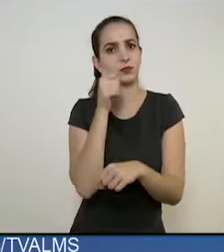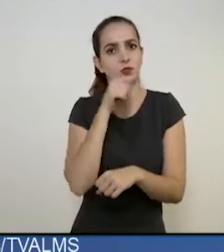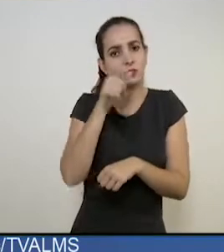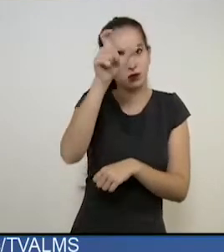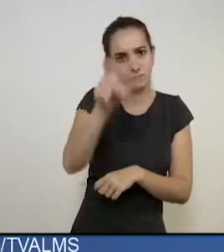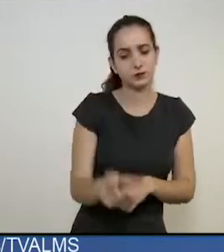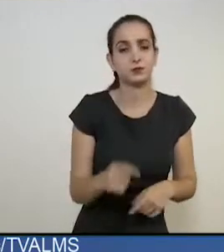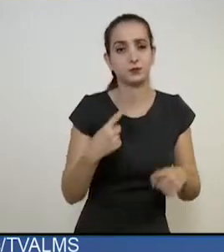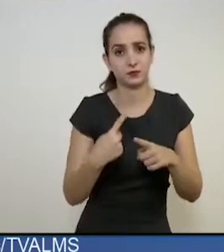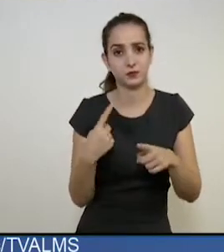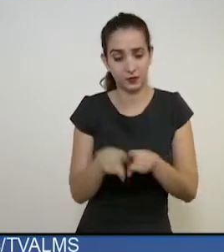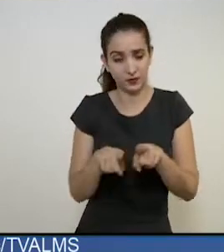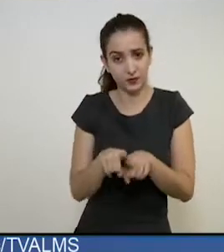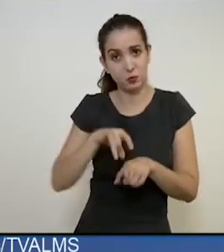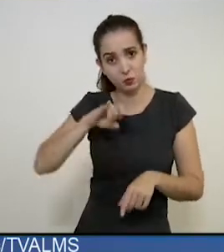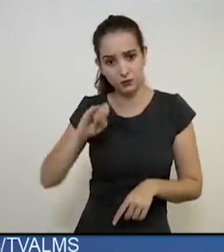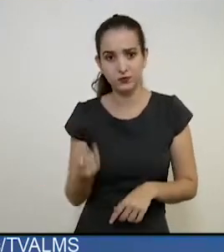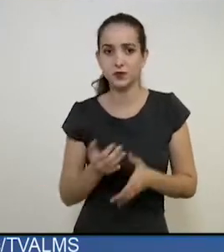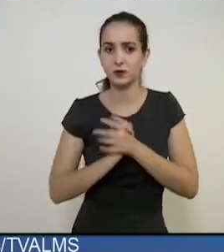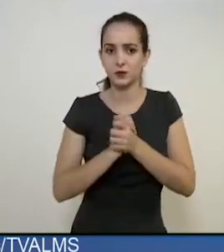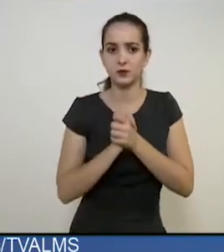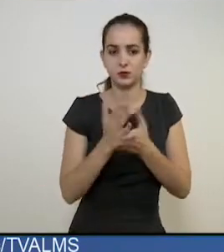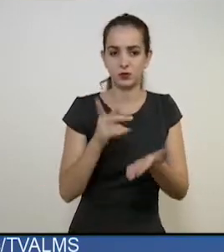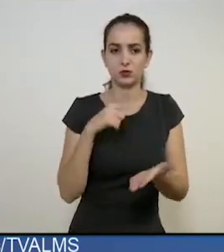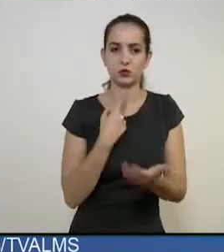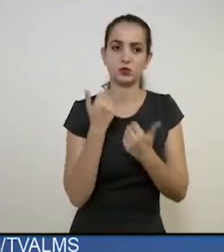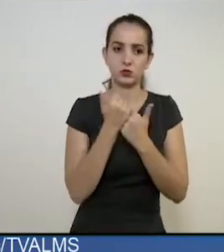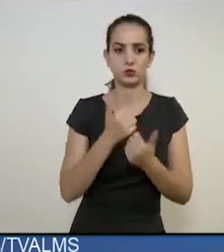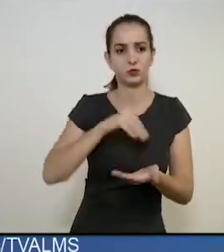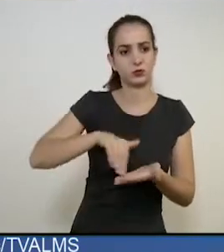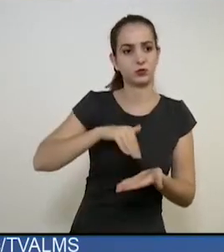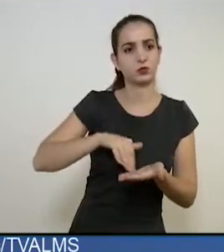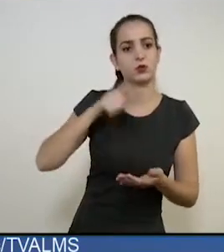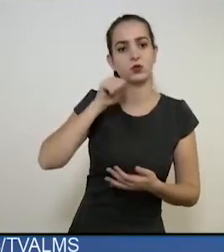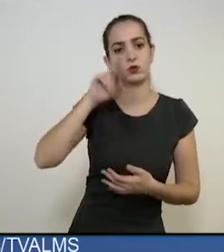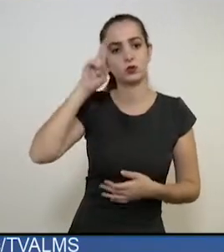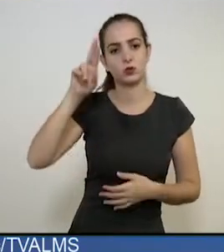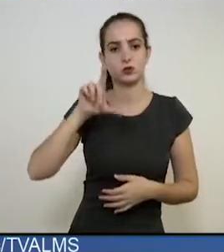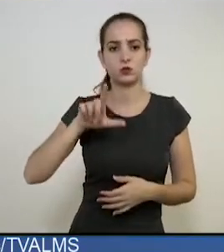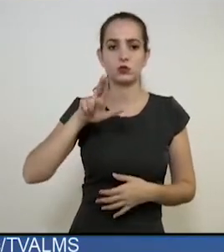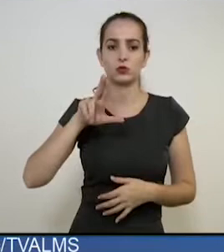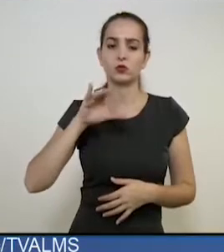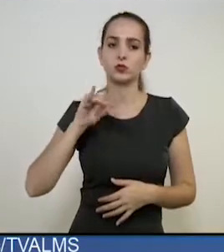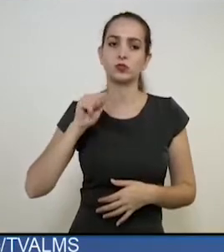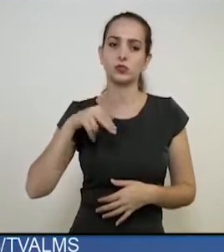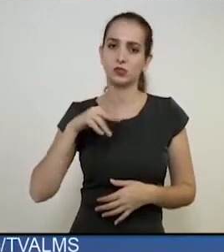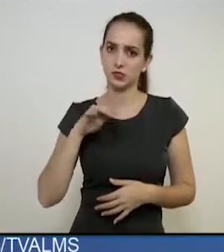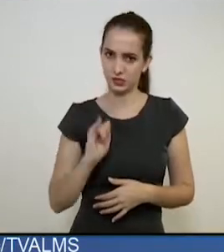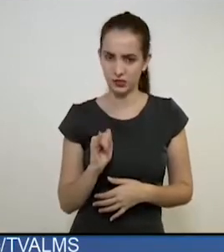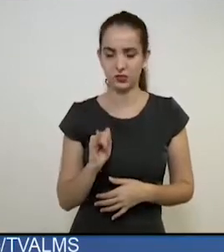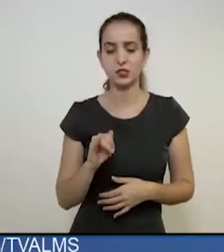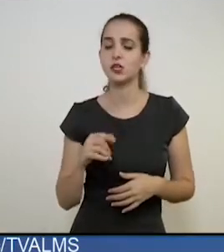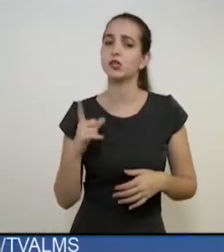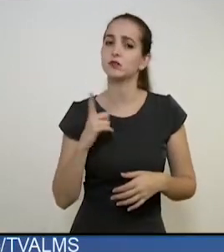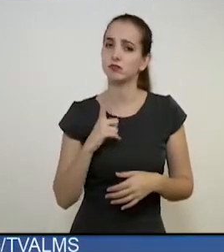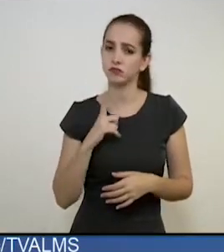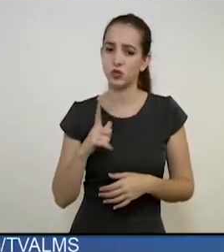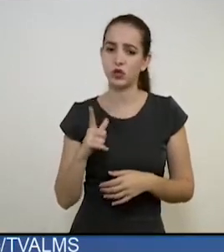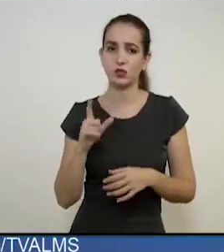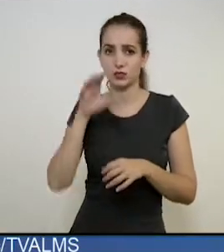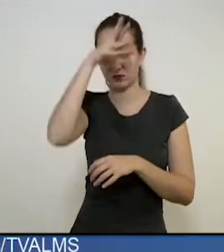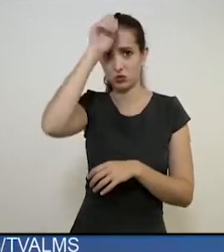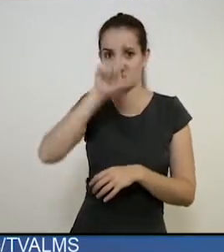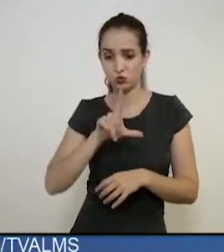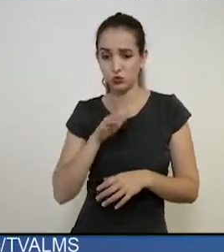e aproveitar para parabenizar a nossa subsecretária, a doutora Luciana Zambuja, que tem percorrido os 4 cantos